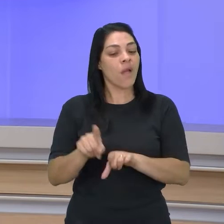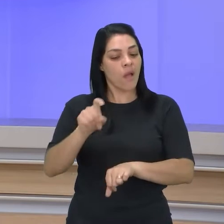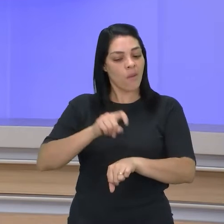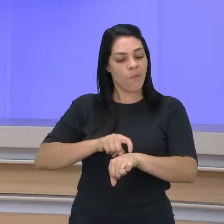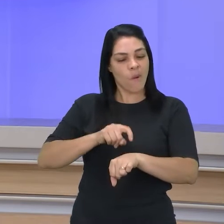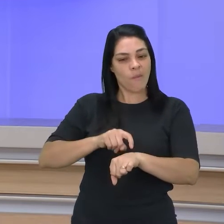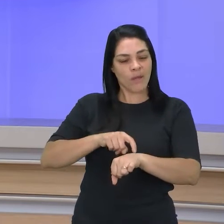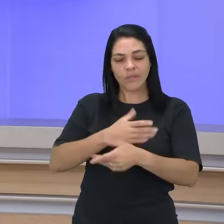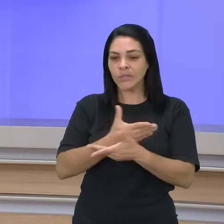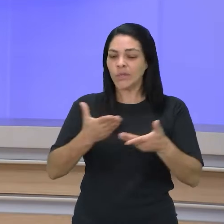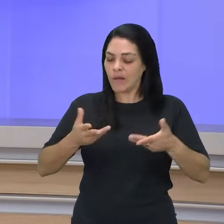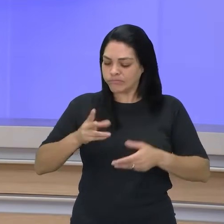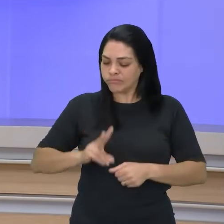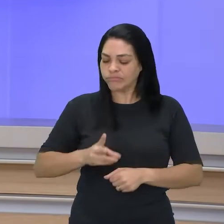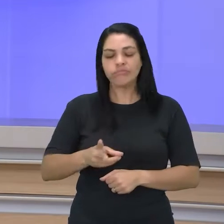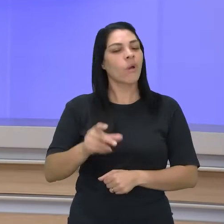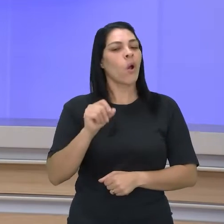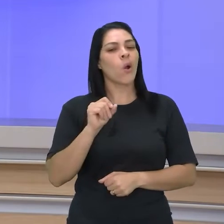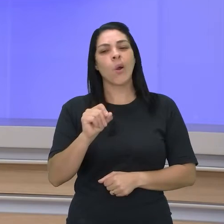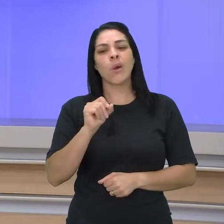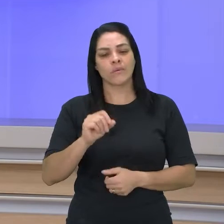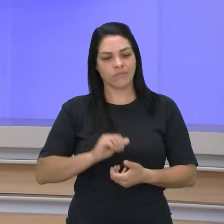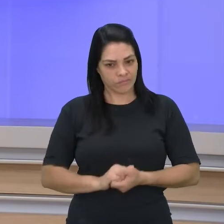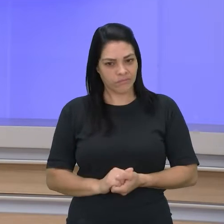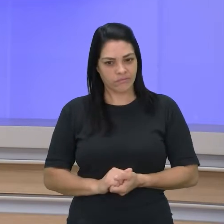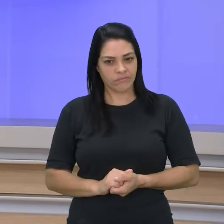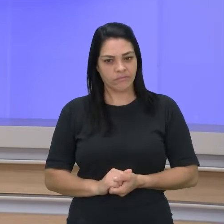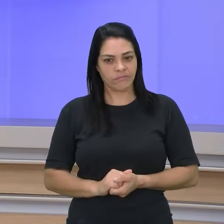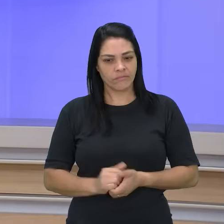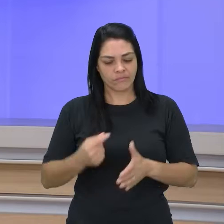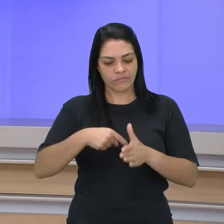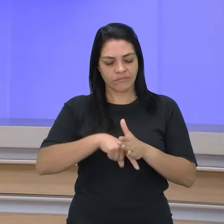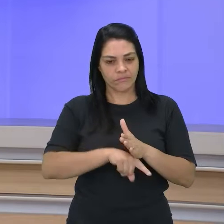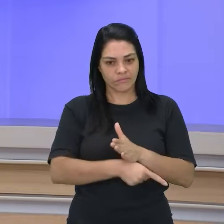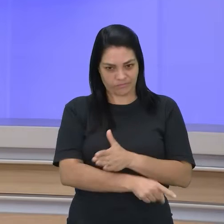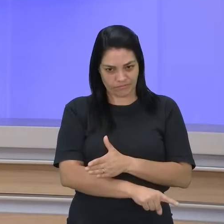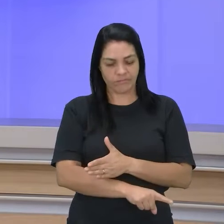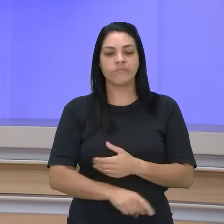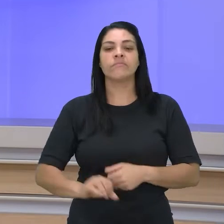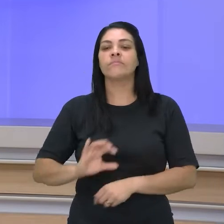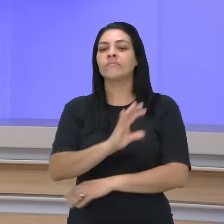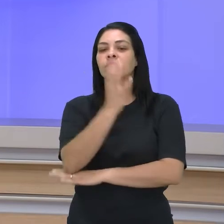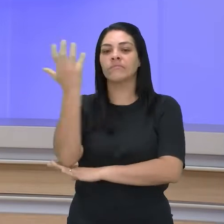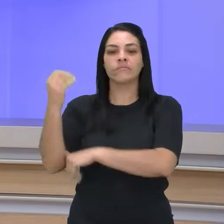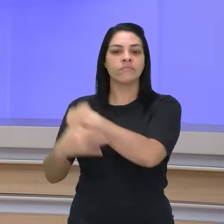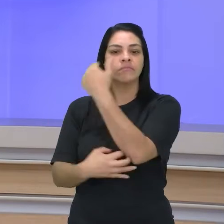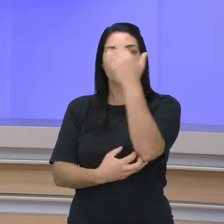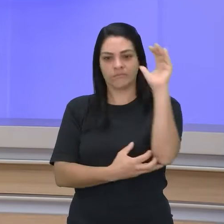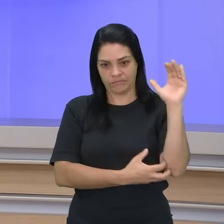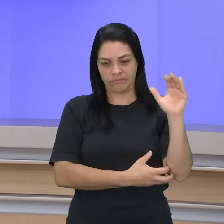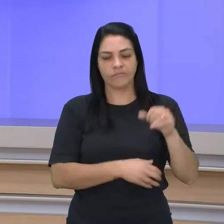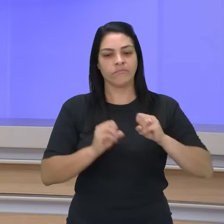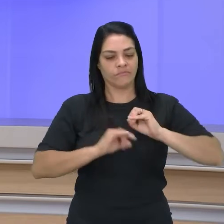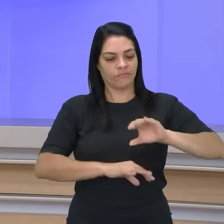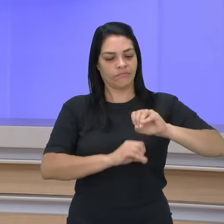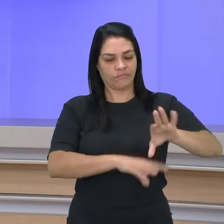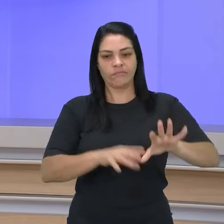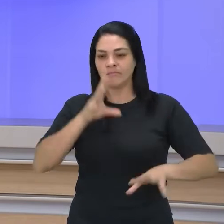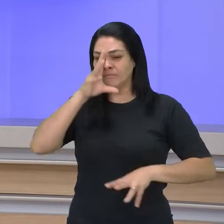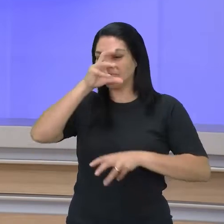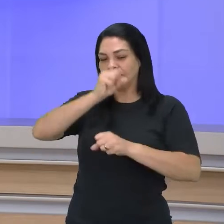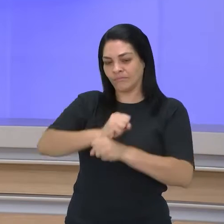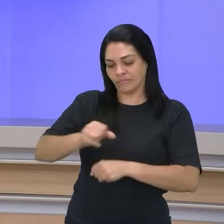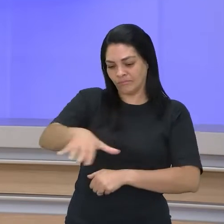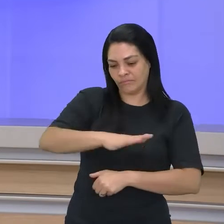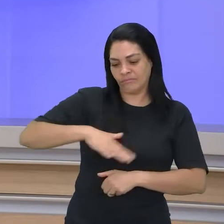da gente continuar o enraizamento da educação ambiental, o fortalecimento da educação ambiental na